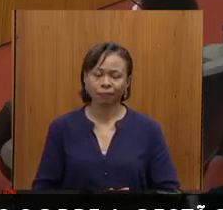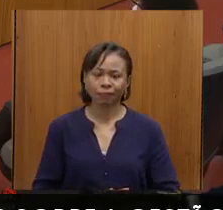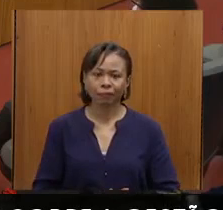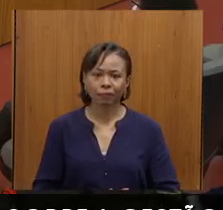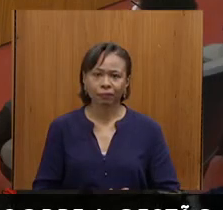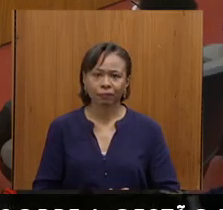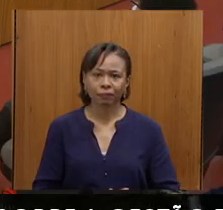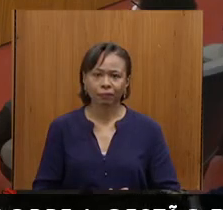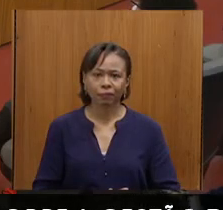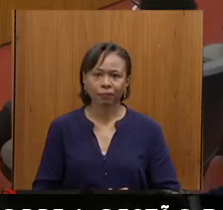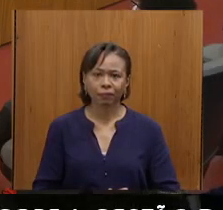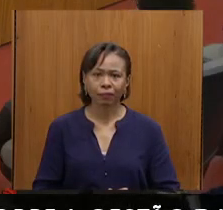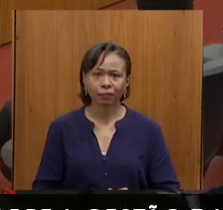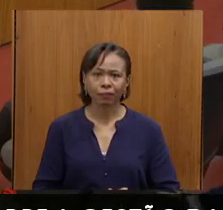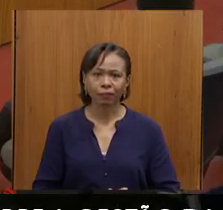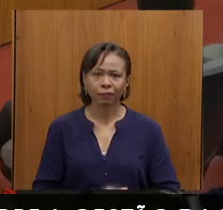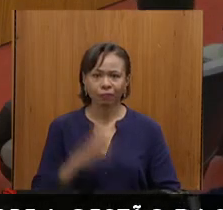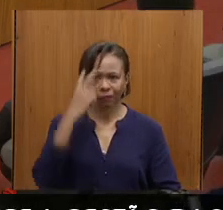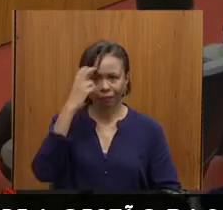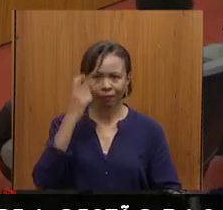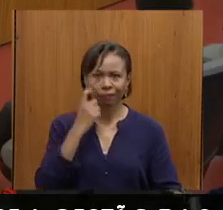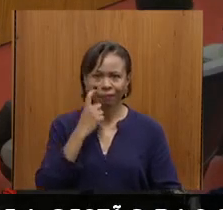Bem, deputado Zé Guilherme?